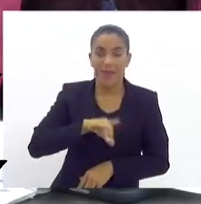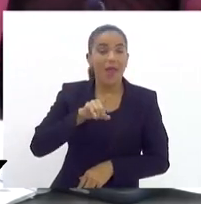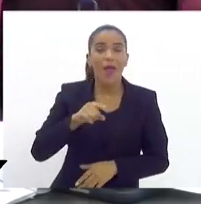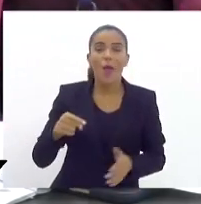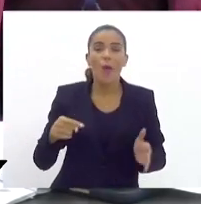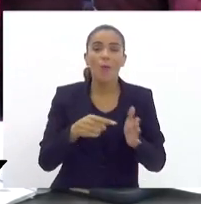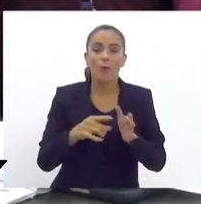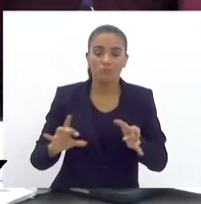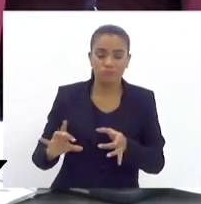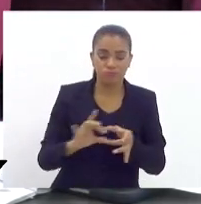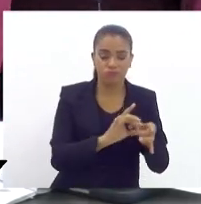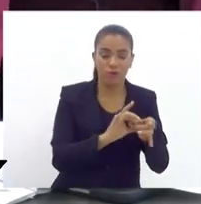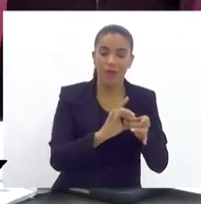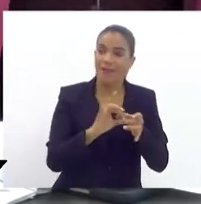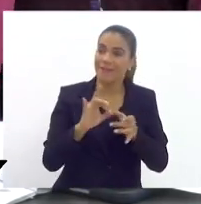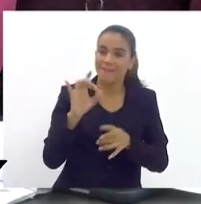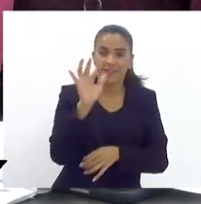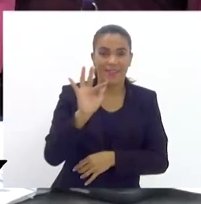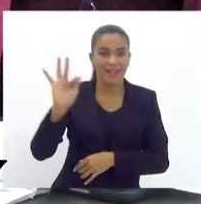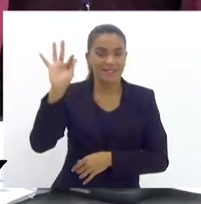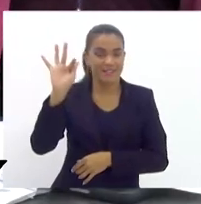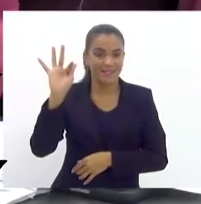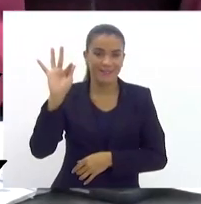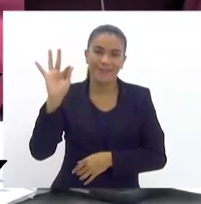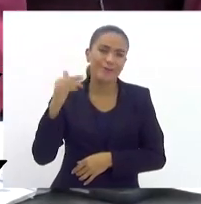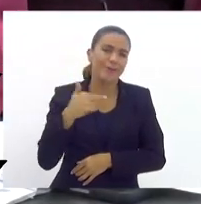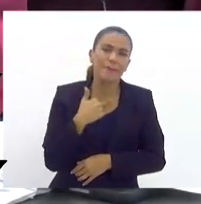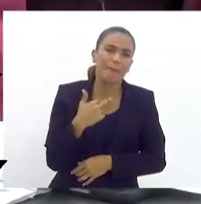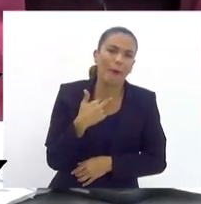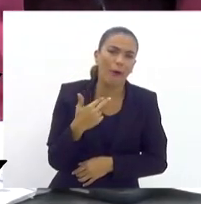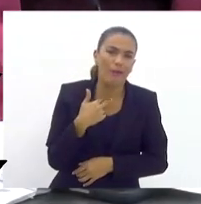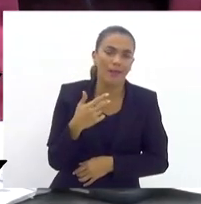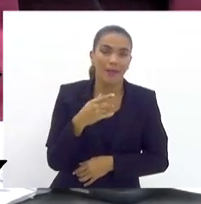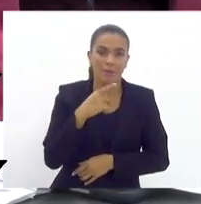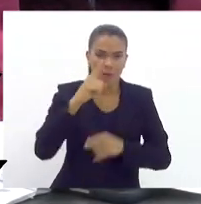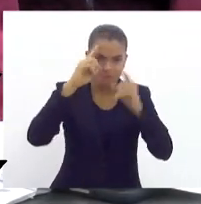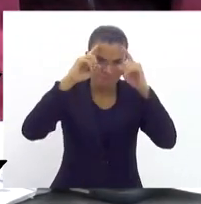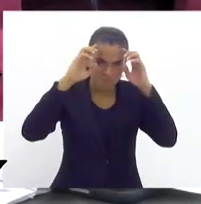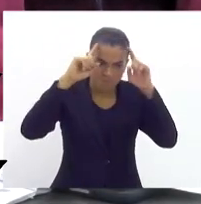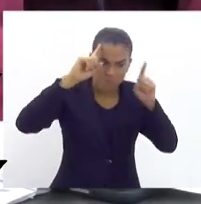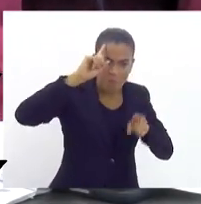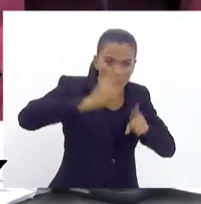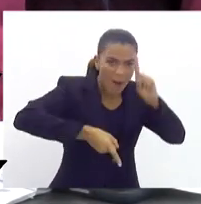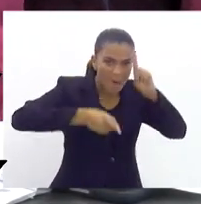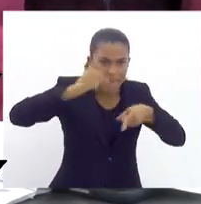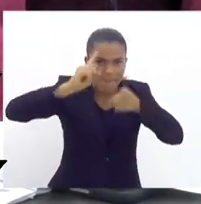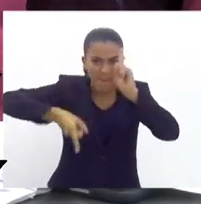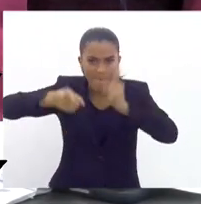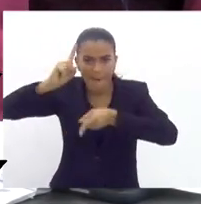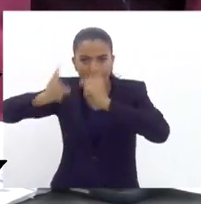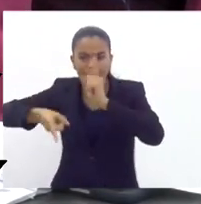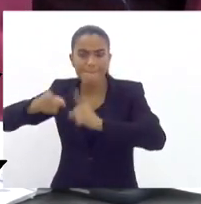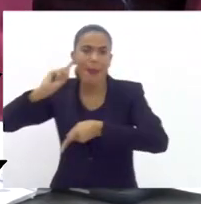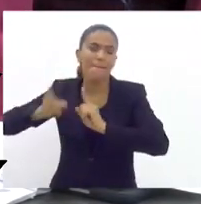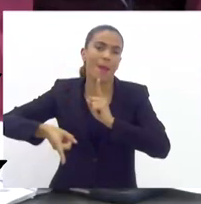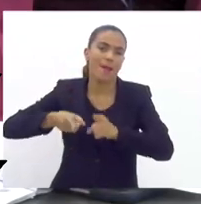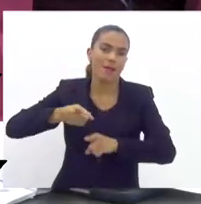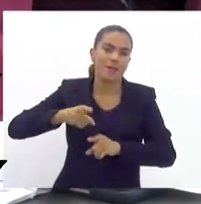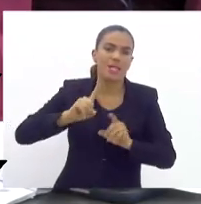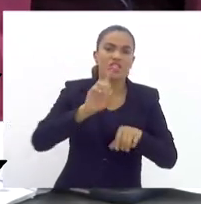de unidade da federação. Não pode ter uma disciplina em cada unidade